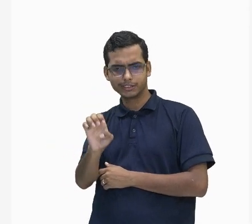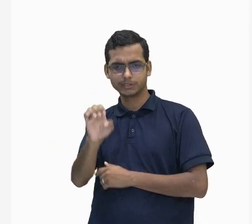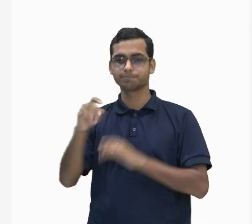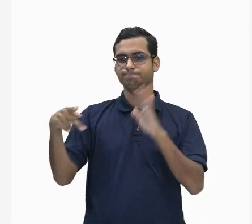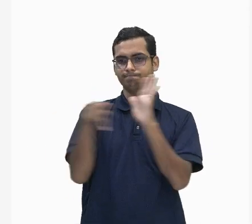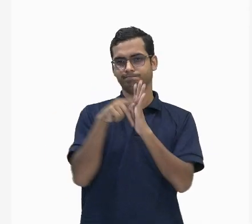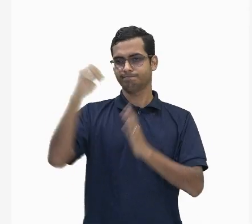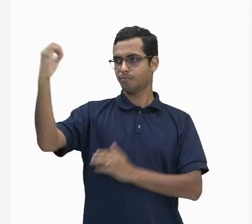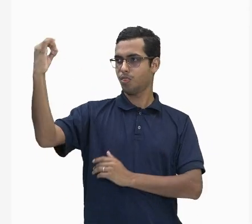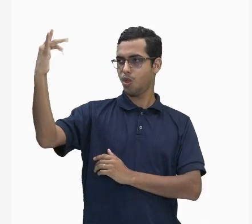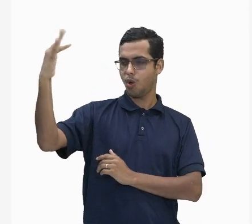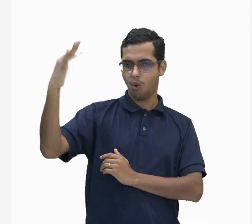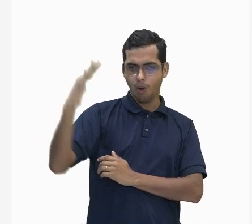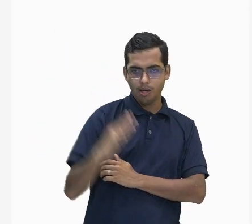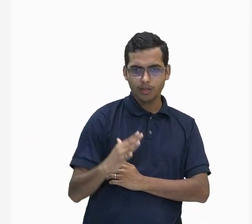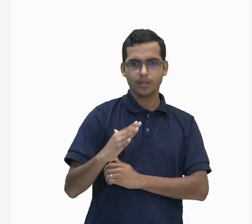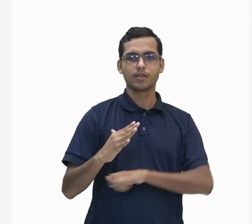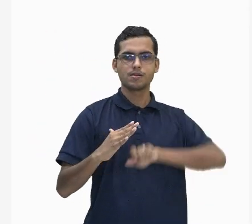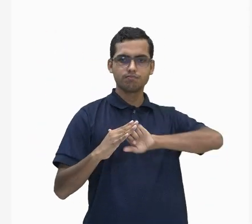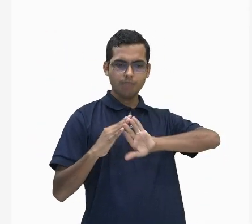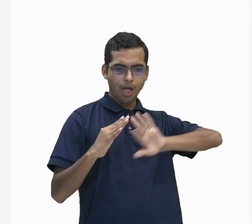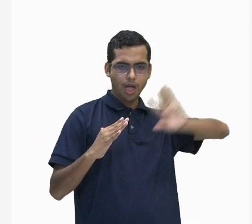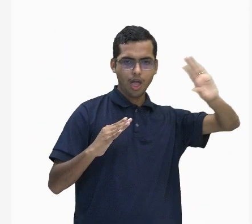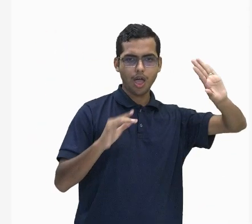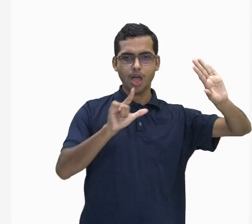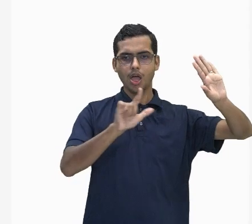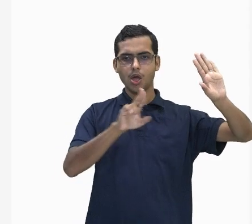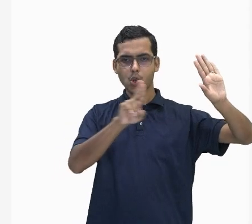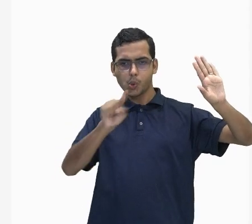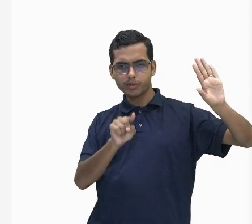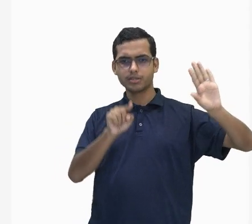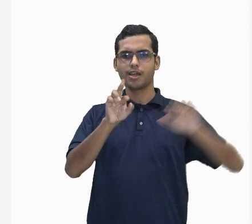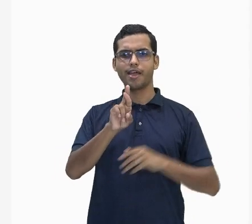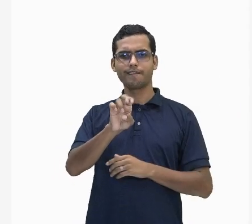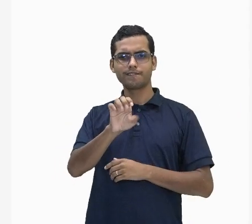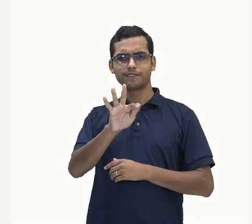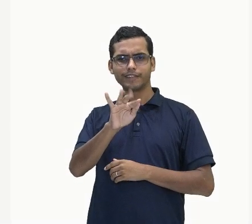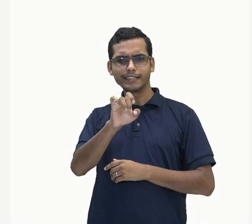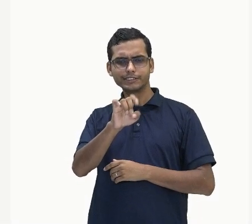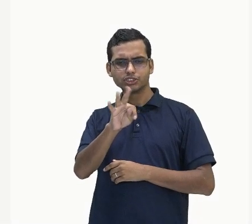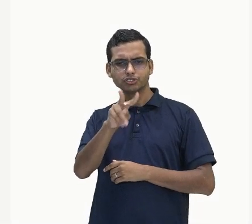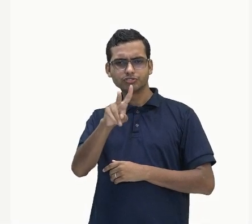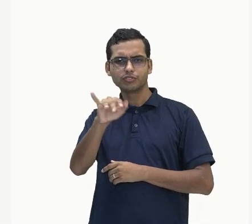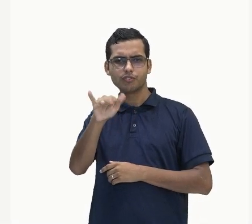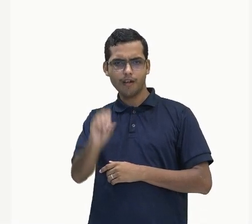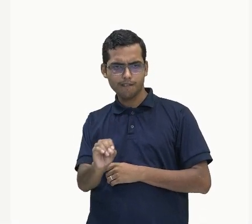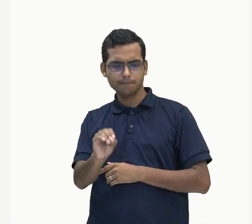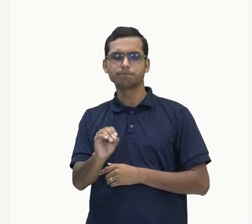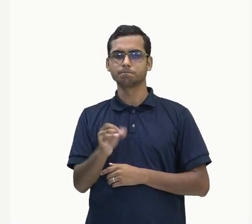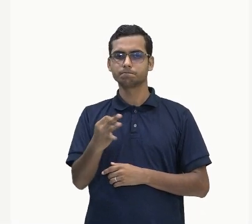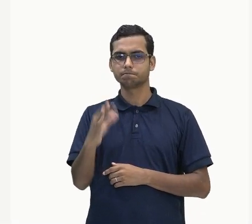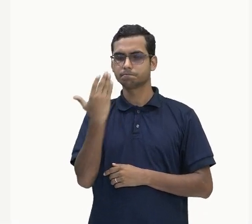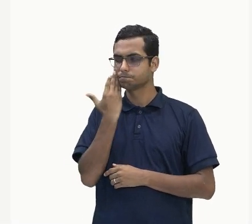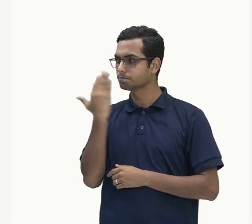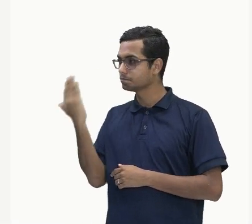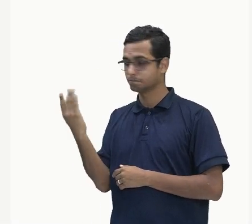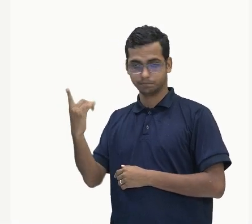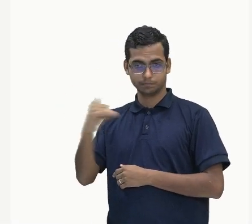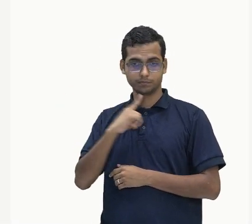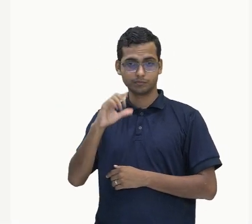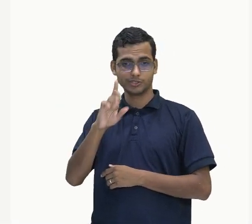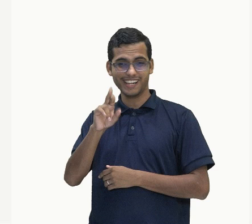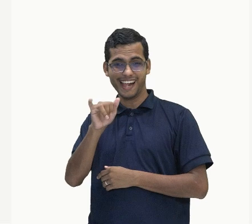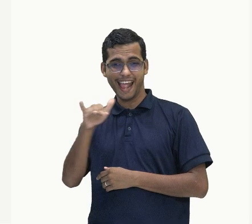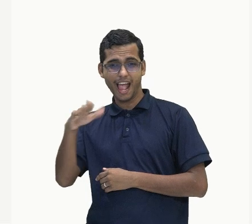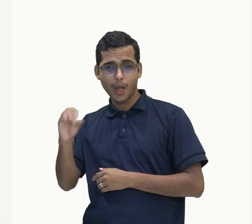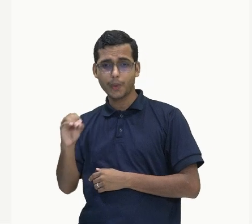aí na imagem. Você vê aí os três raios, né? O que incide, né? Os dois raios, o que incide e o